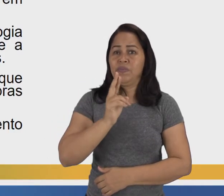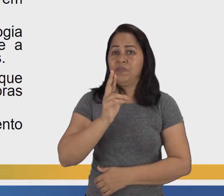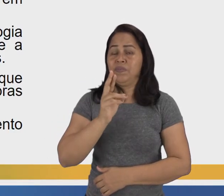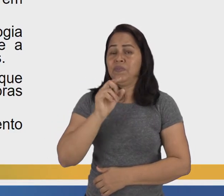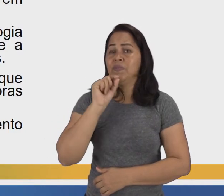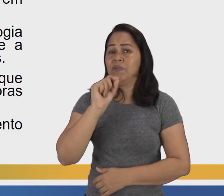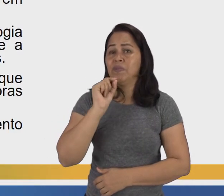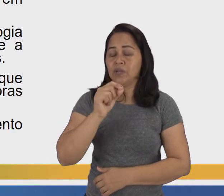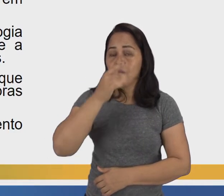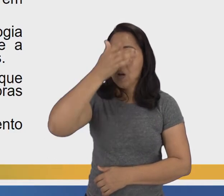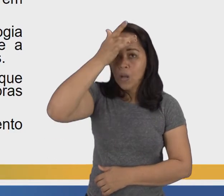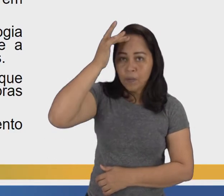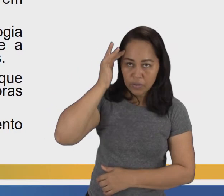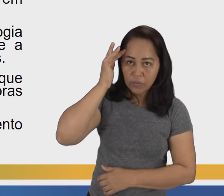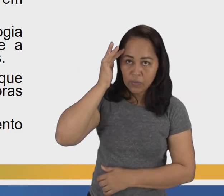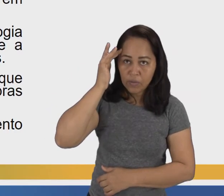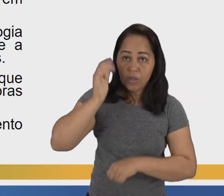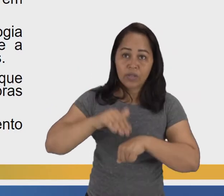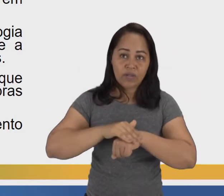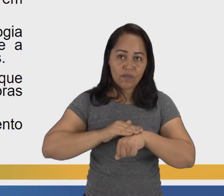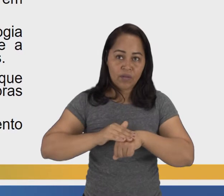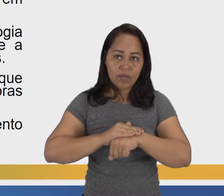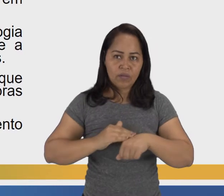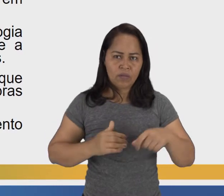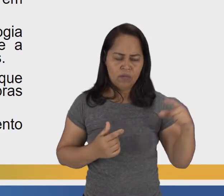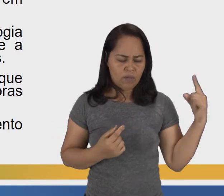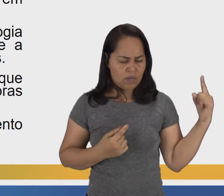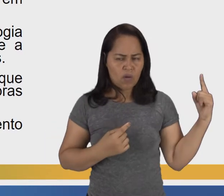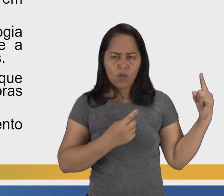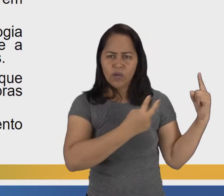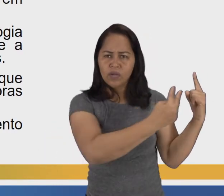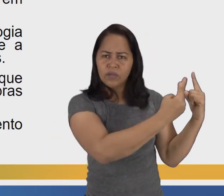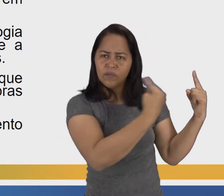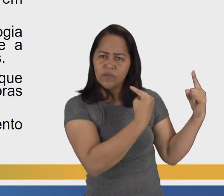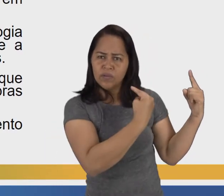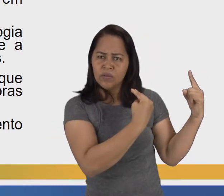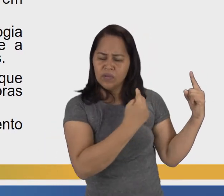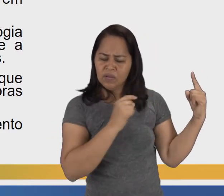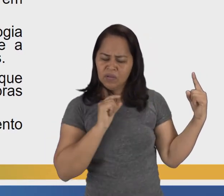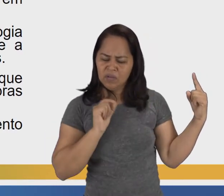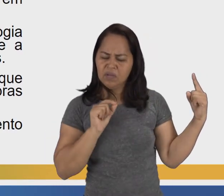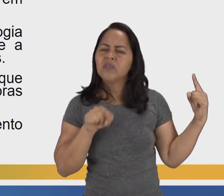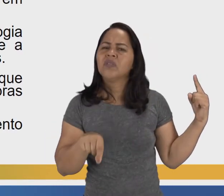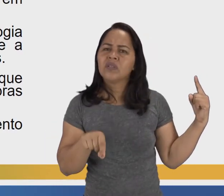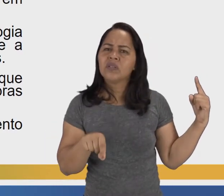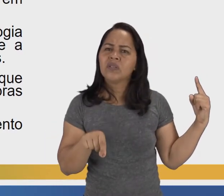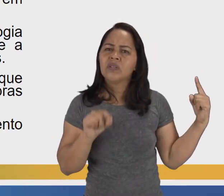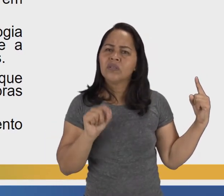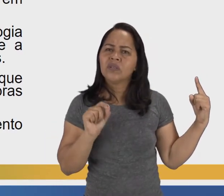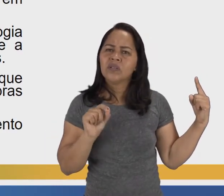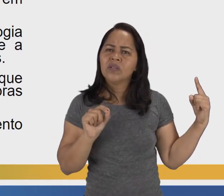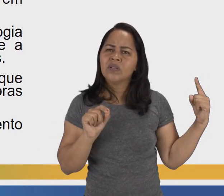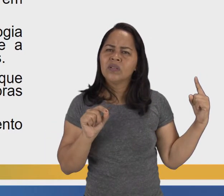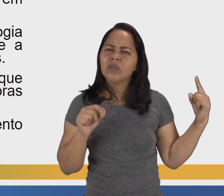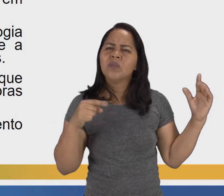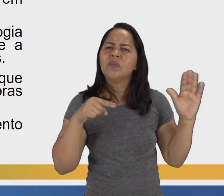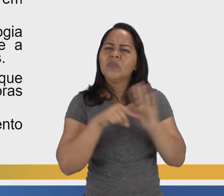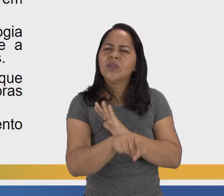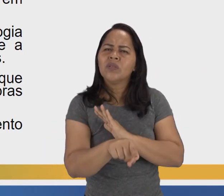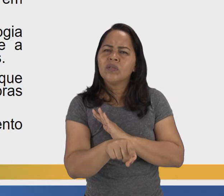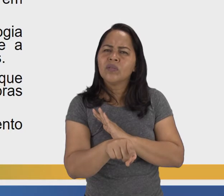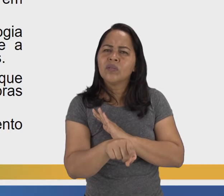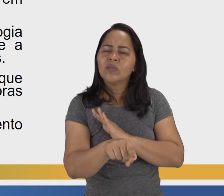duas pessoas. Uma pessoa está falando e a outra responde com "e a vos?", "e a você?", "quem te